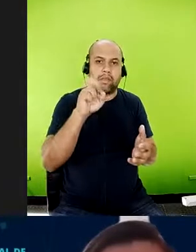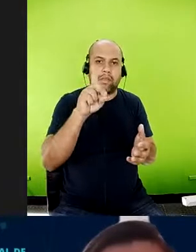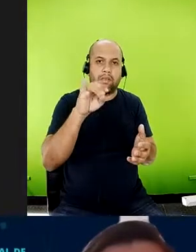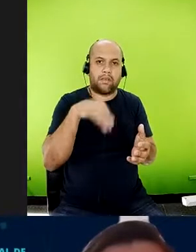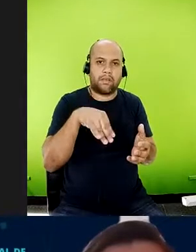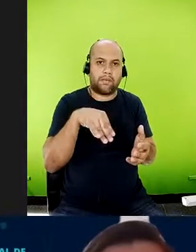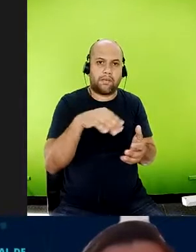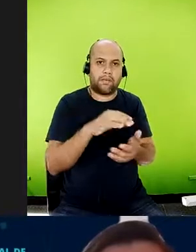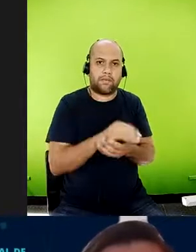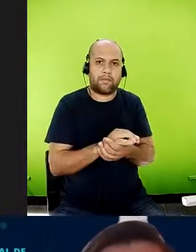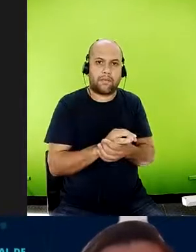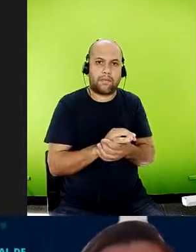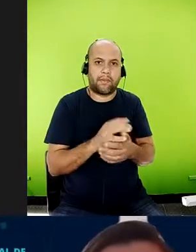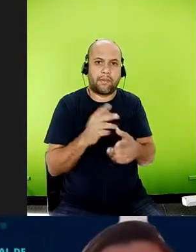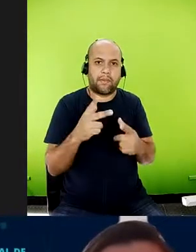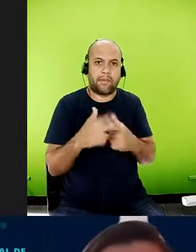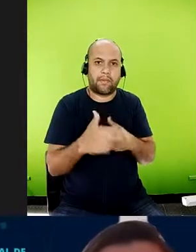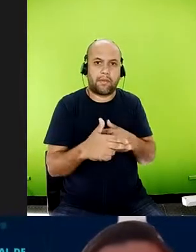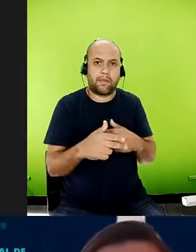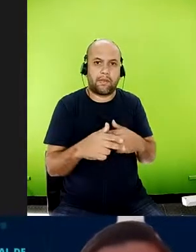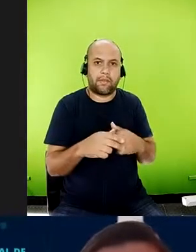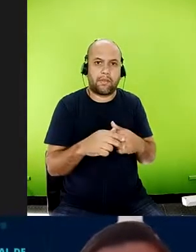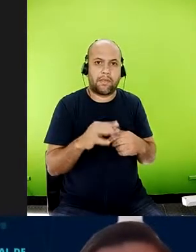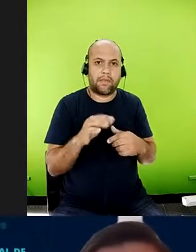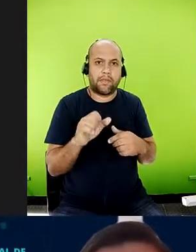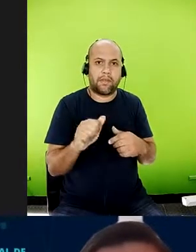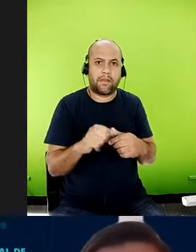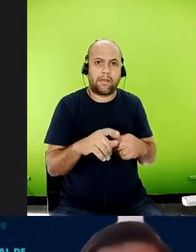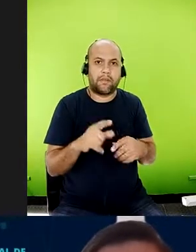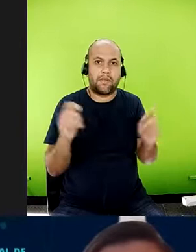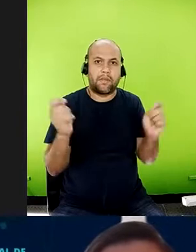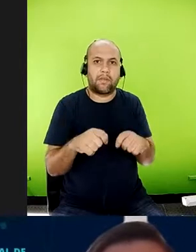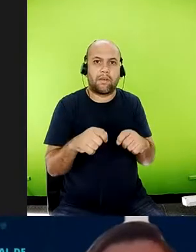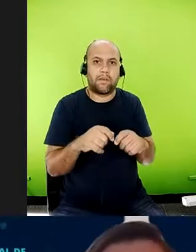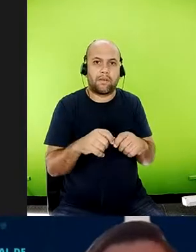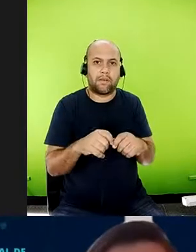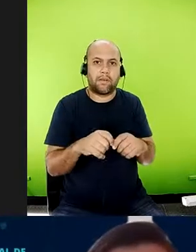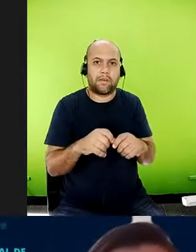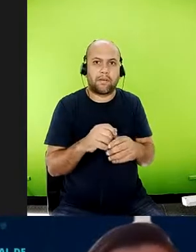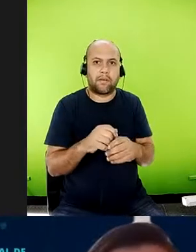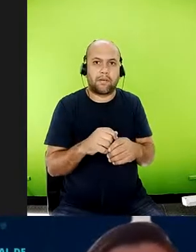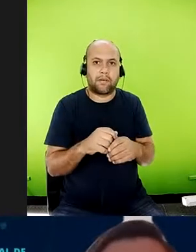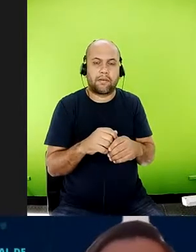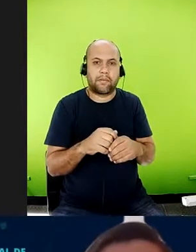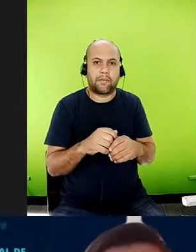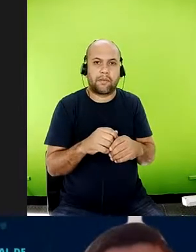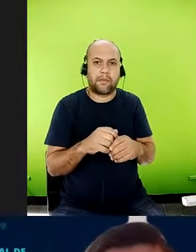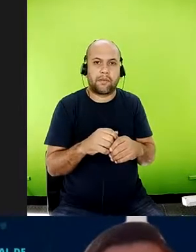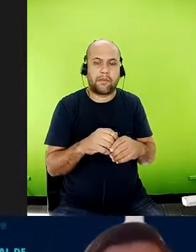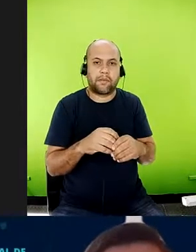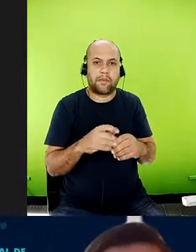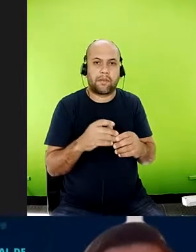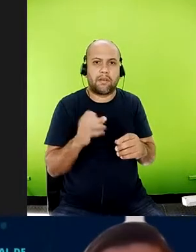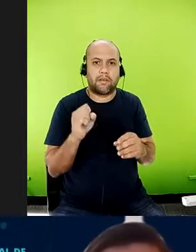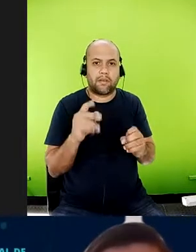de vou só parar de compartilhar a tela para poder e assim parou já li para a gente não ah ah então